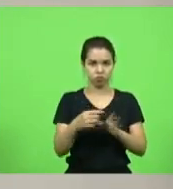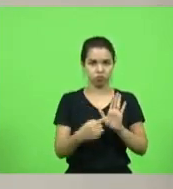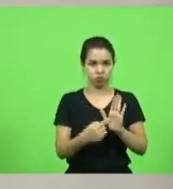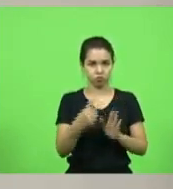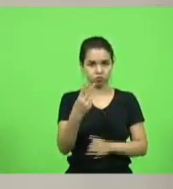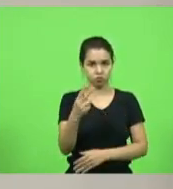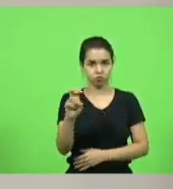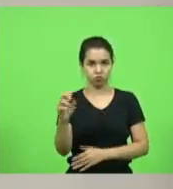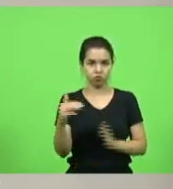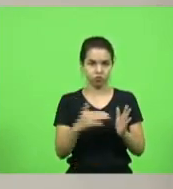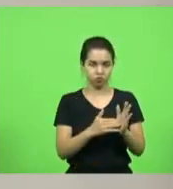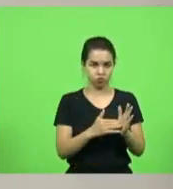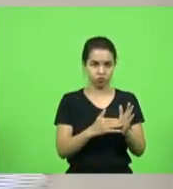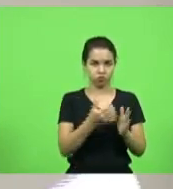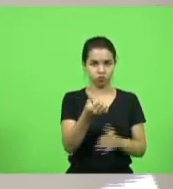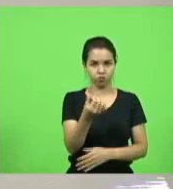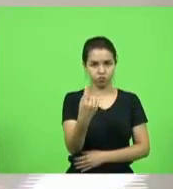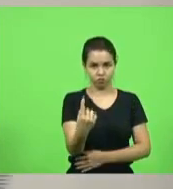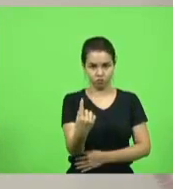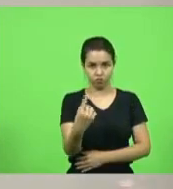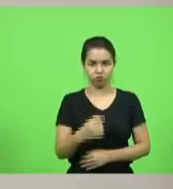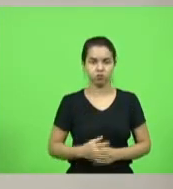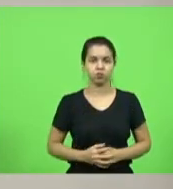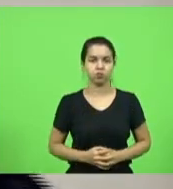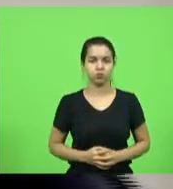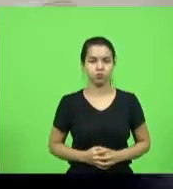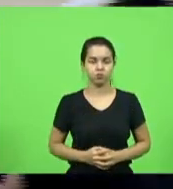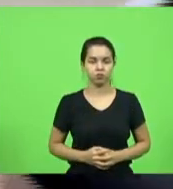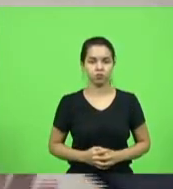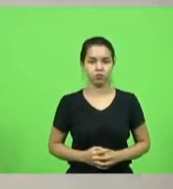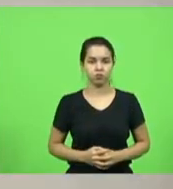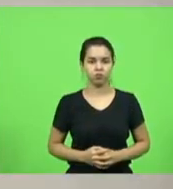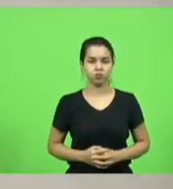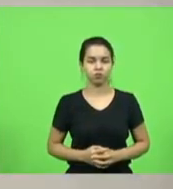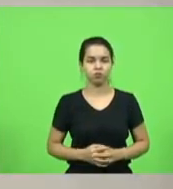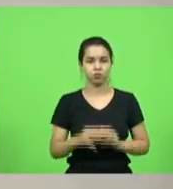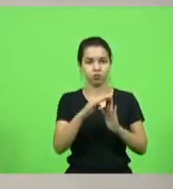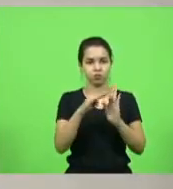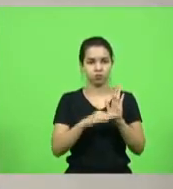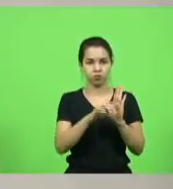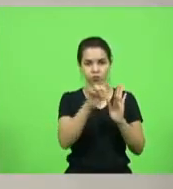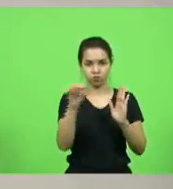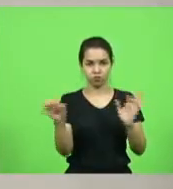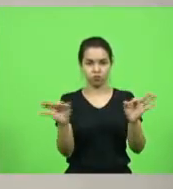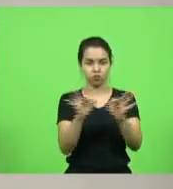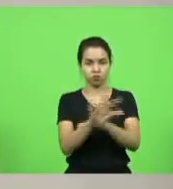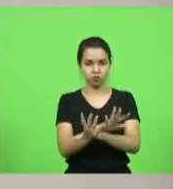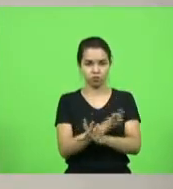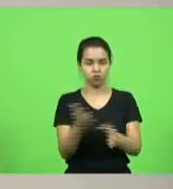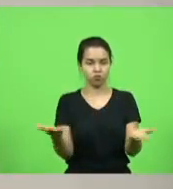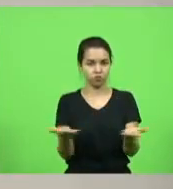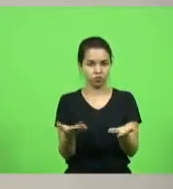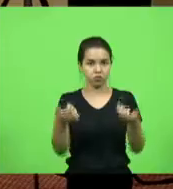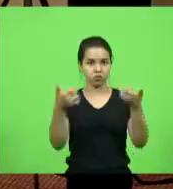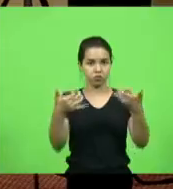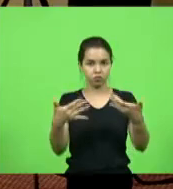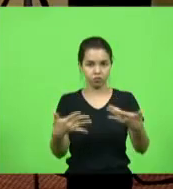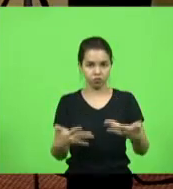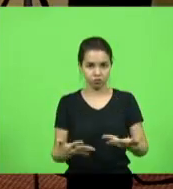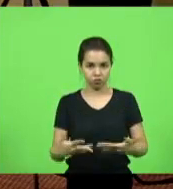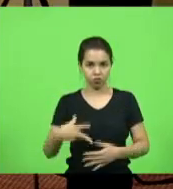25 a 61. Fim da ordem do dia. Passamos às